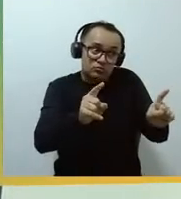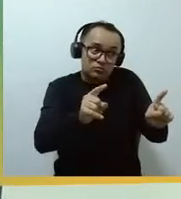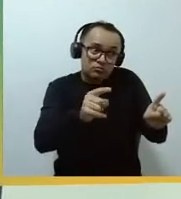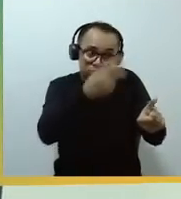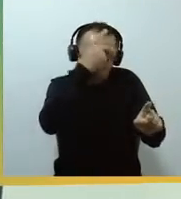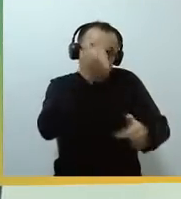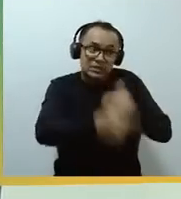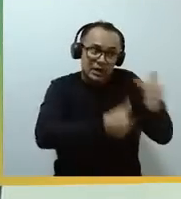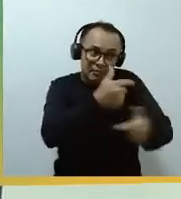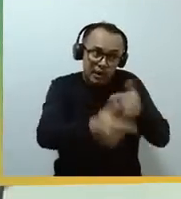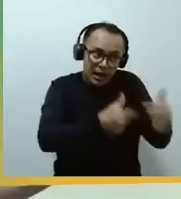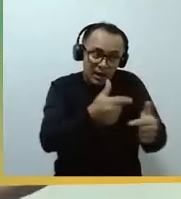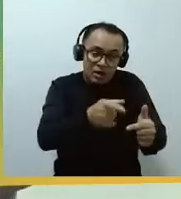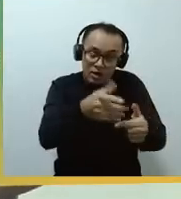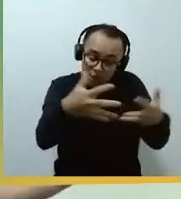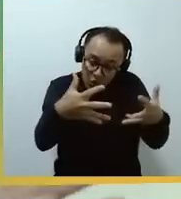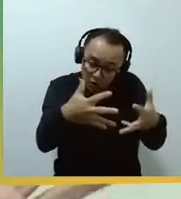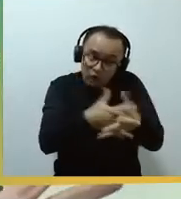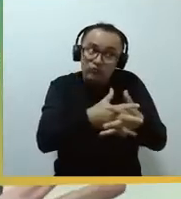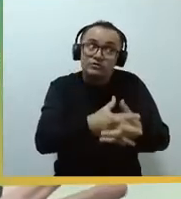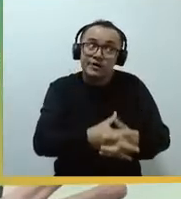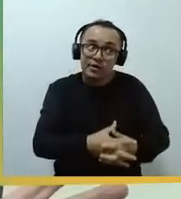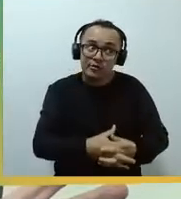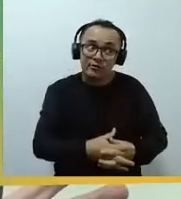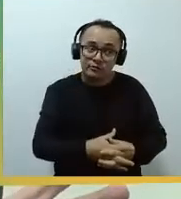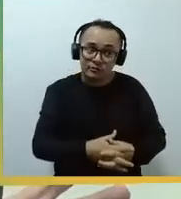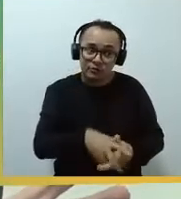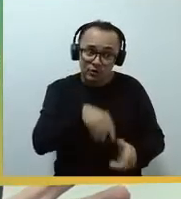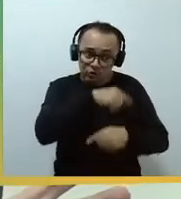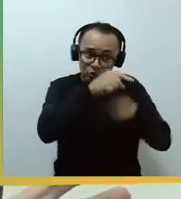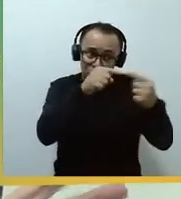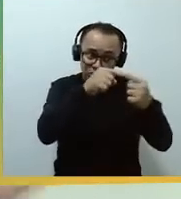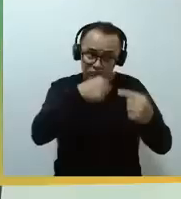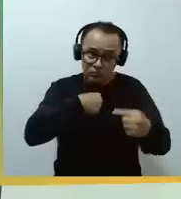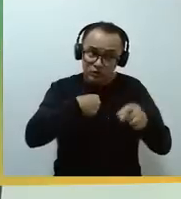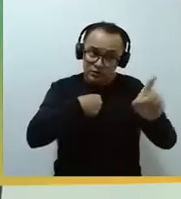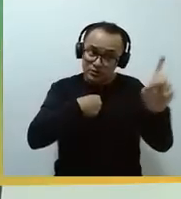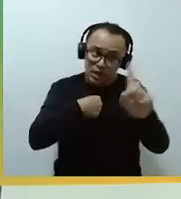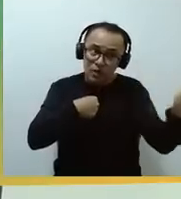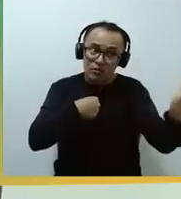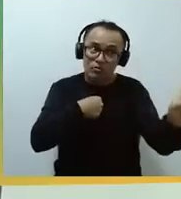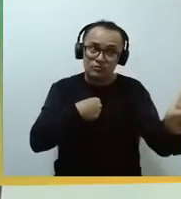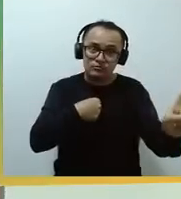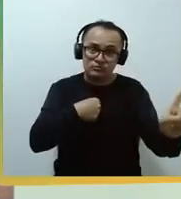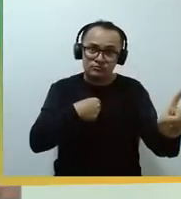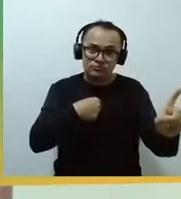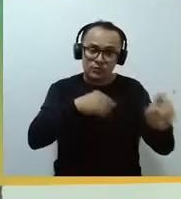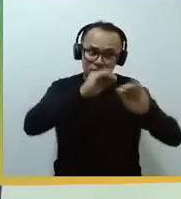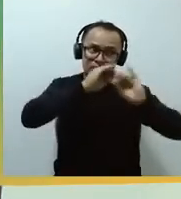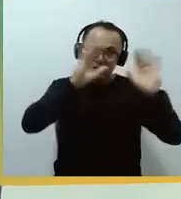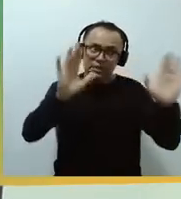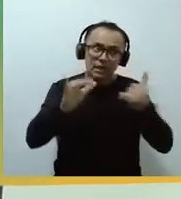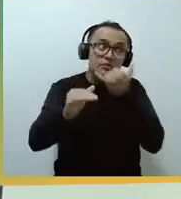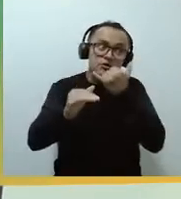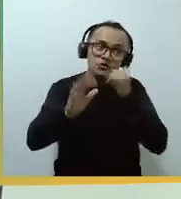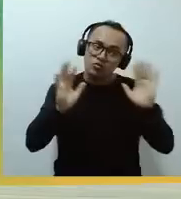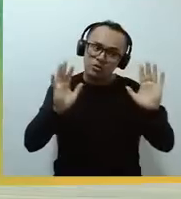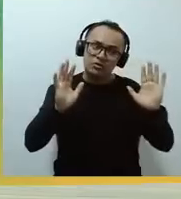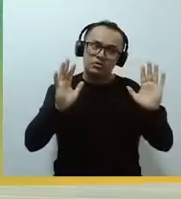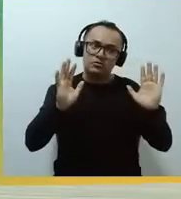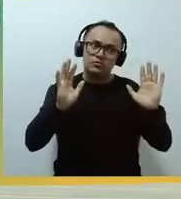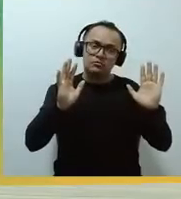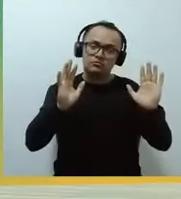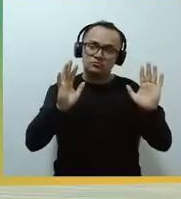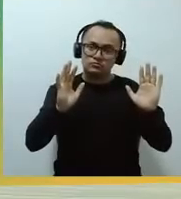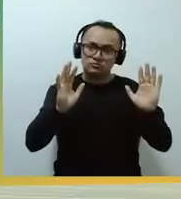confusão, vereador, que eu acho que não é seu objetivo nem o meu. Eu acho que é muito claro, me desculpe, mas não é por aí. Veja só, o senhor é prefeito. Agora vou